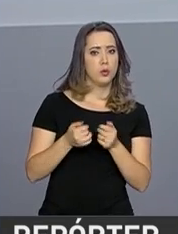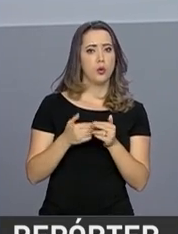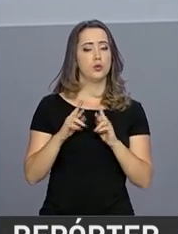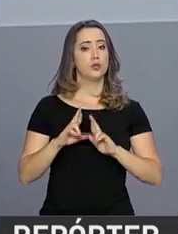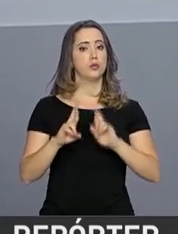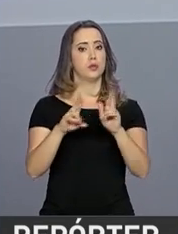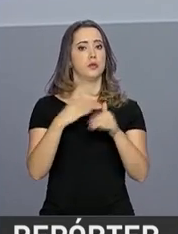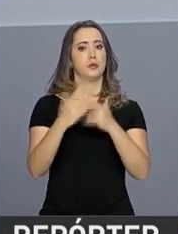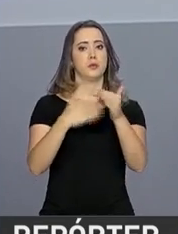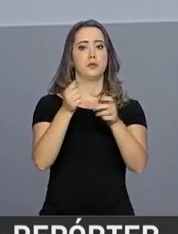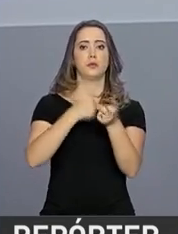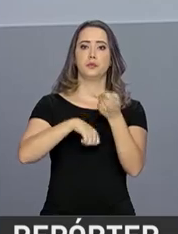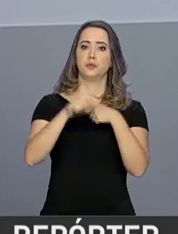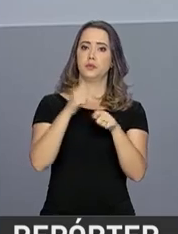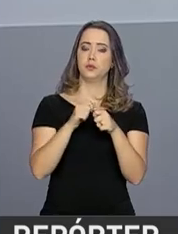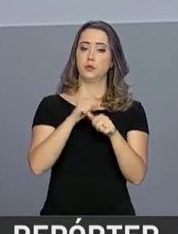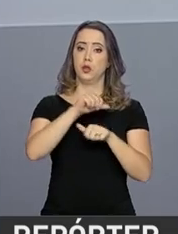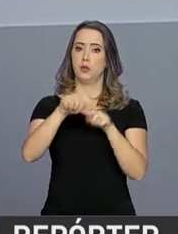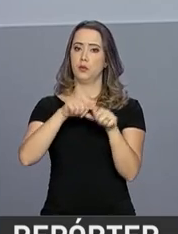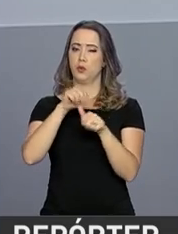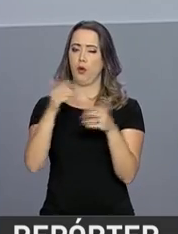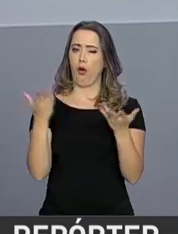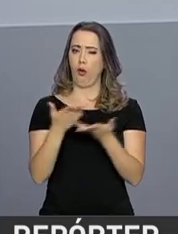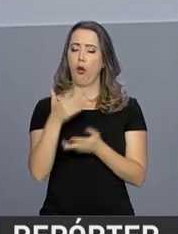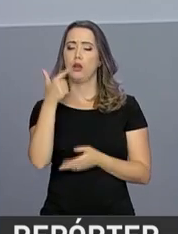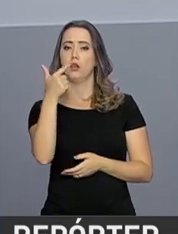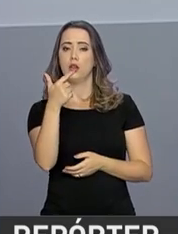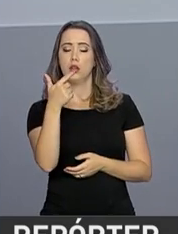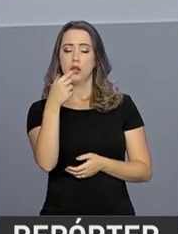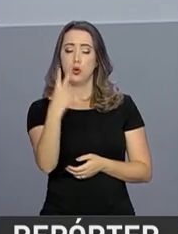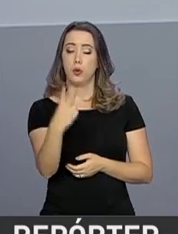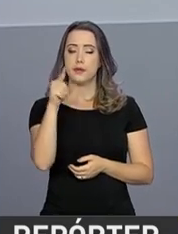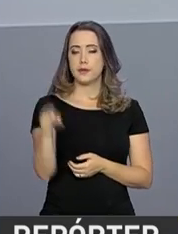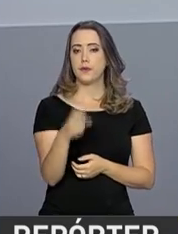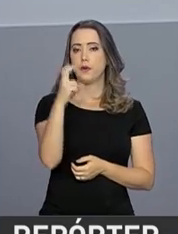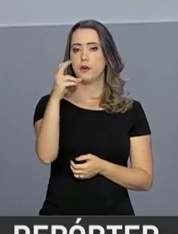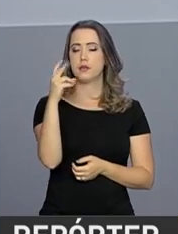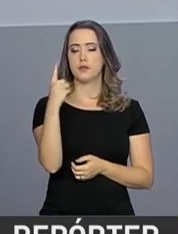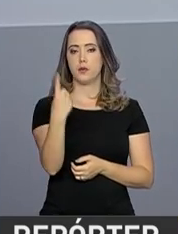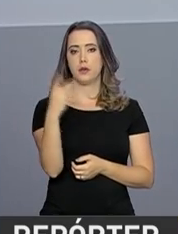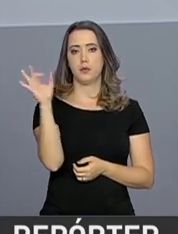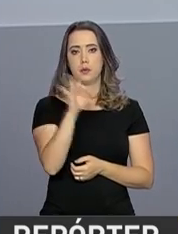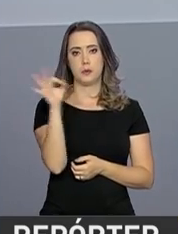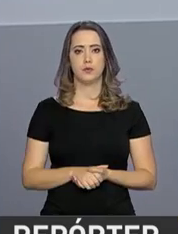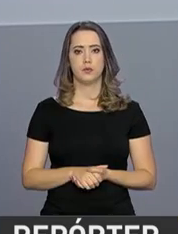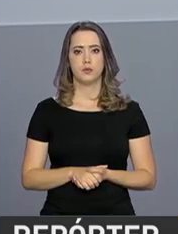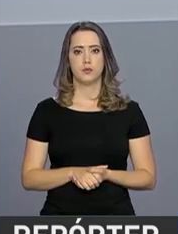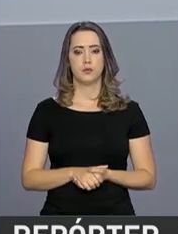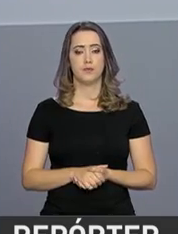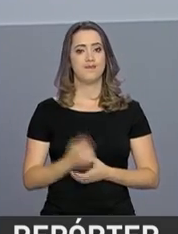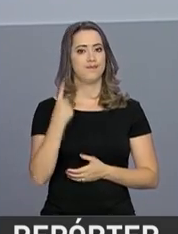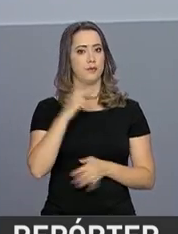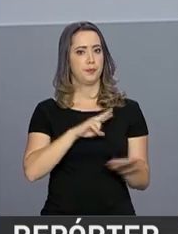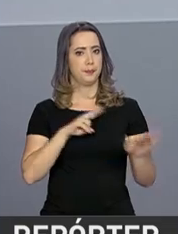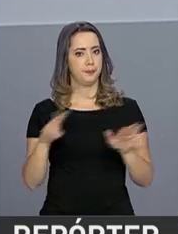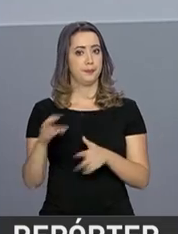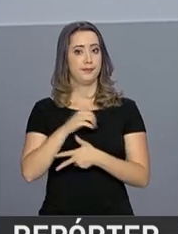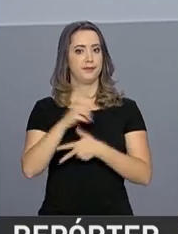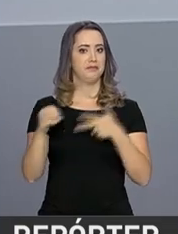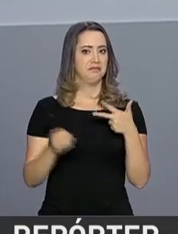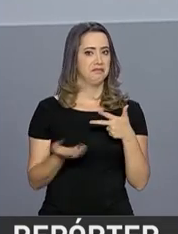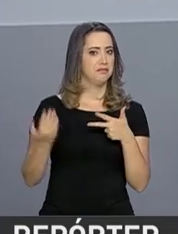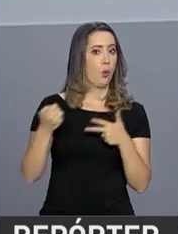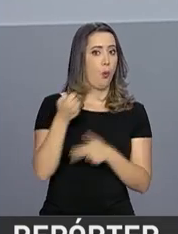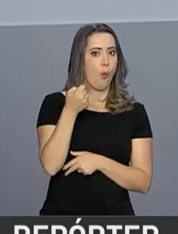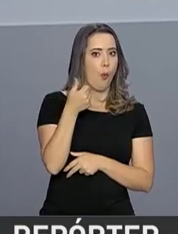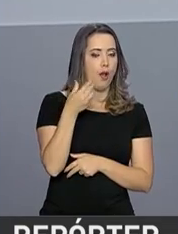expectativa de crescimento da economia que passou para 2,51 por cento em uma semana o enem